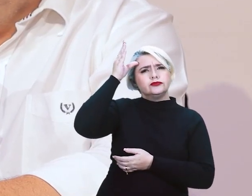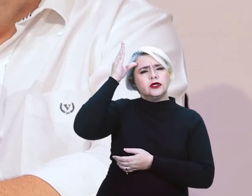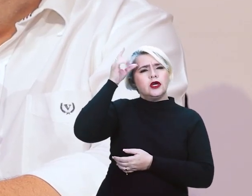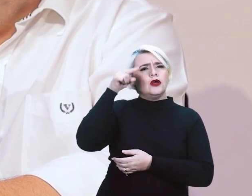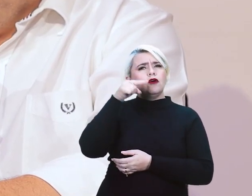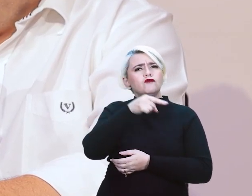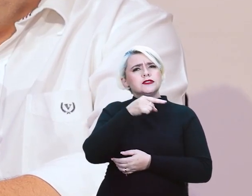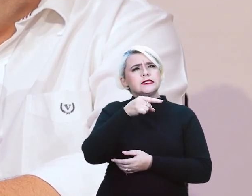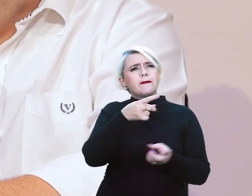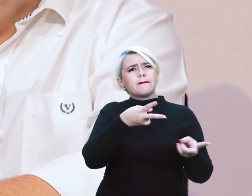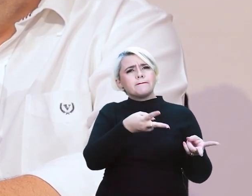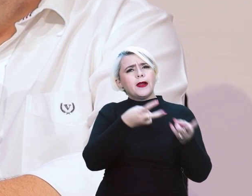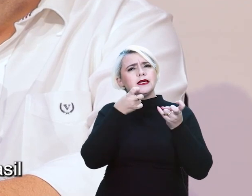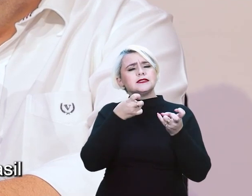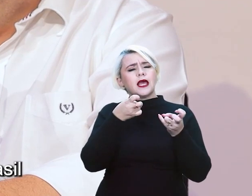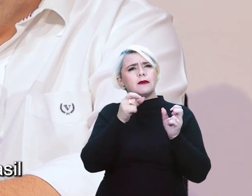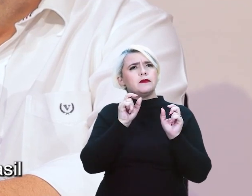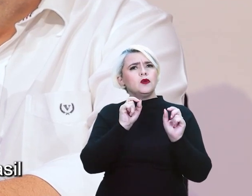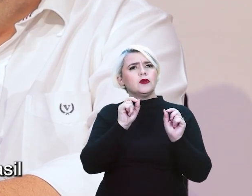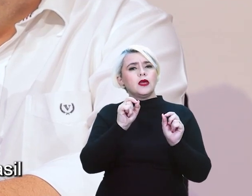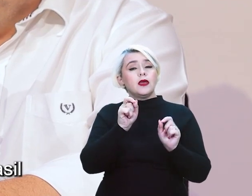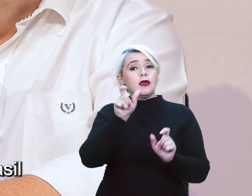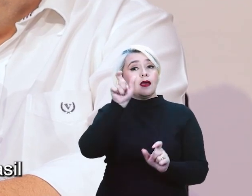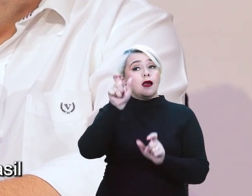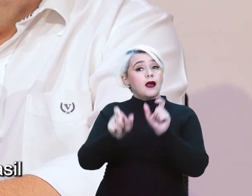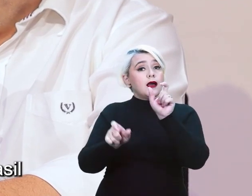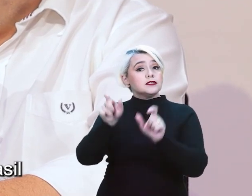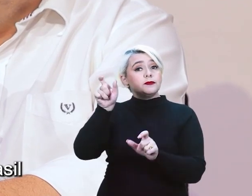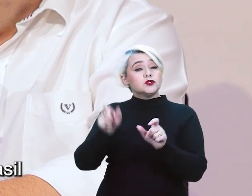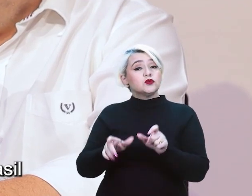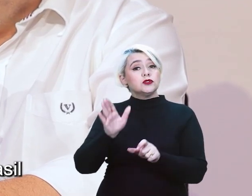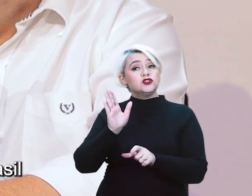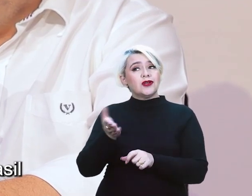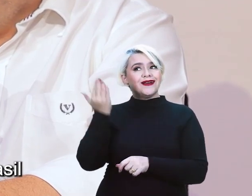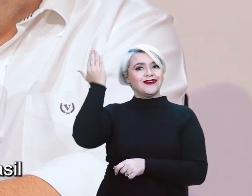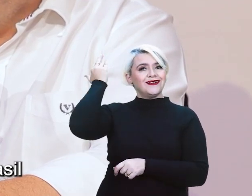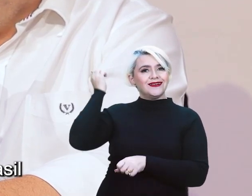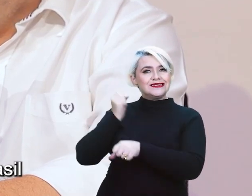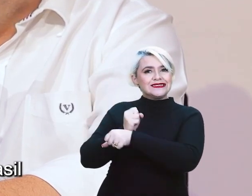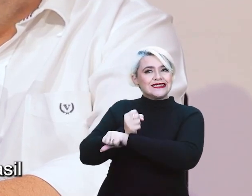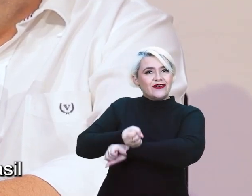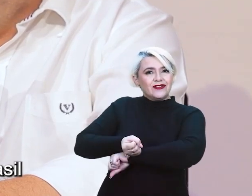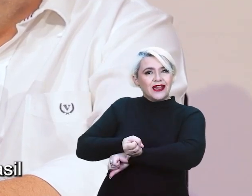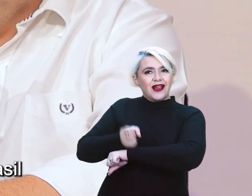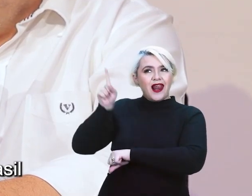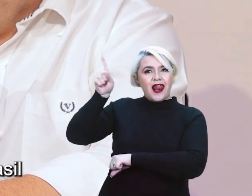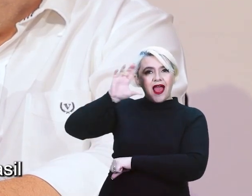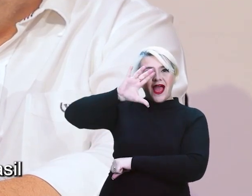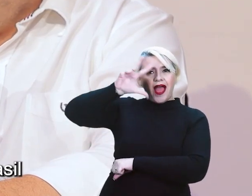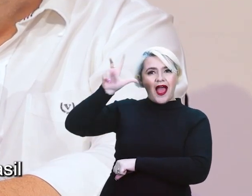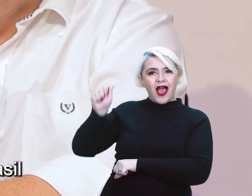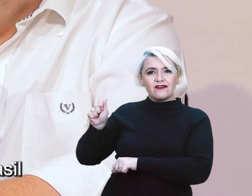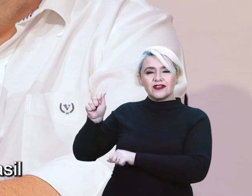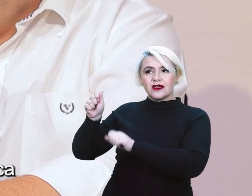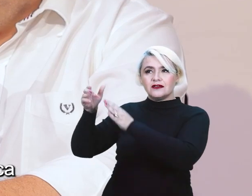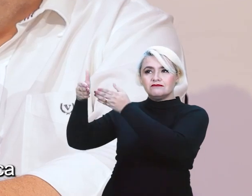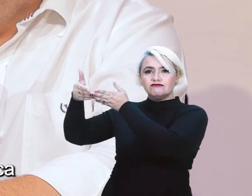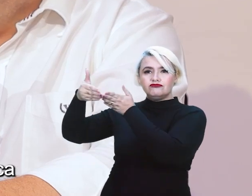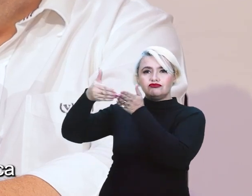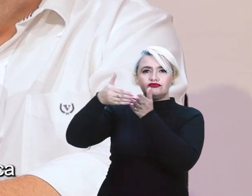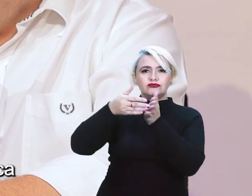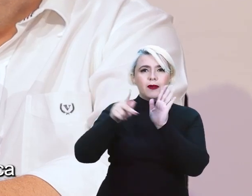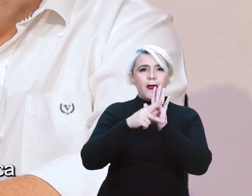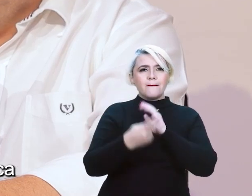acha que as pessoas que foram escravizadas, que foram trazidas para o Brasil e